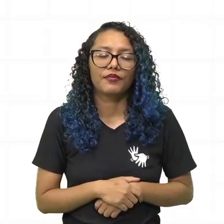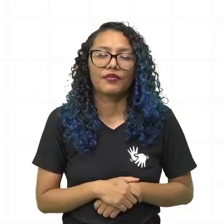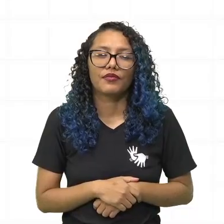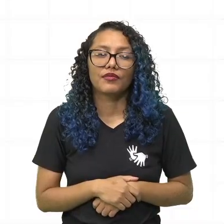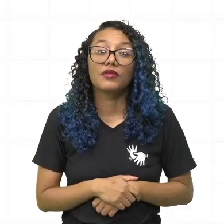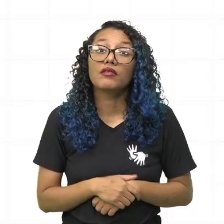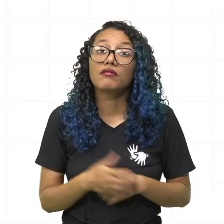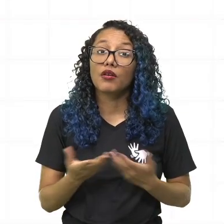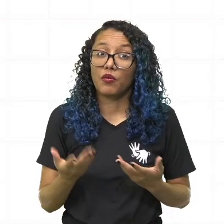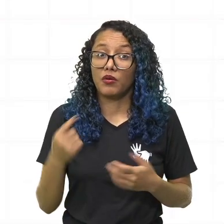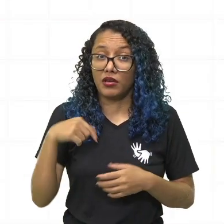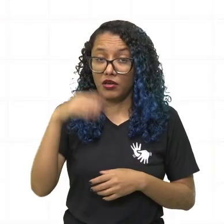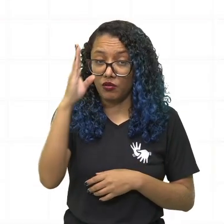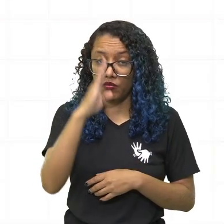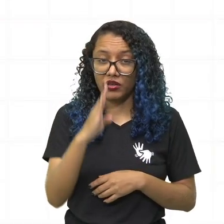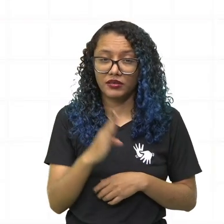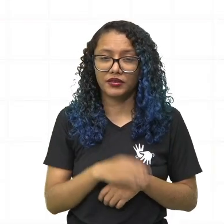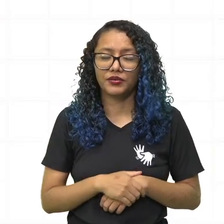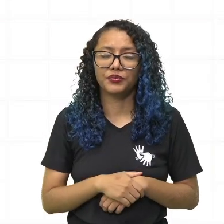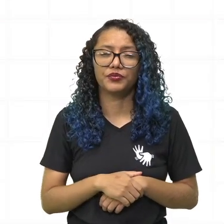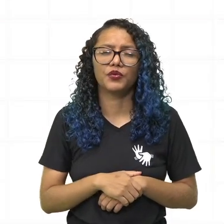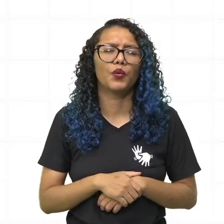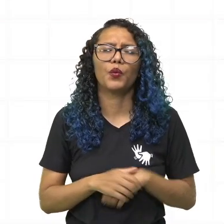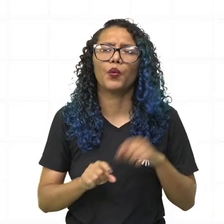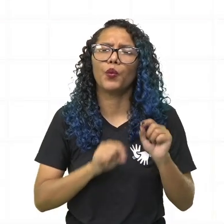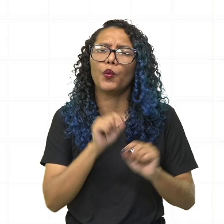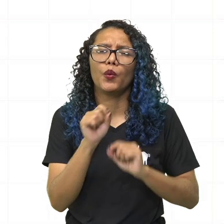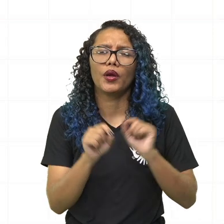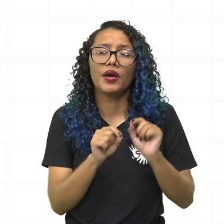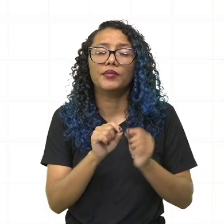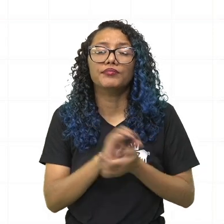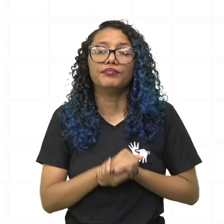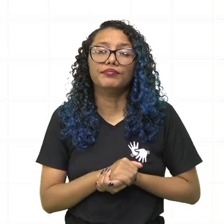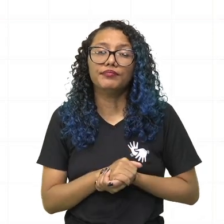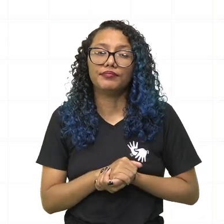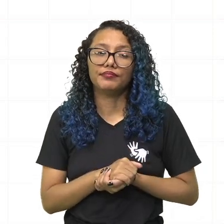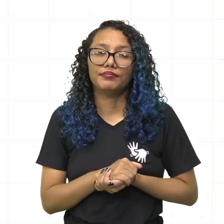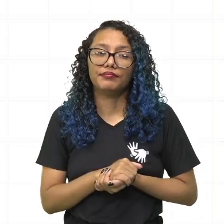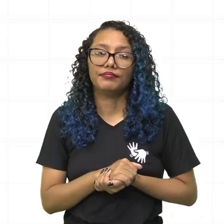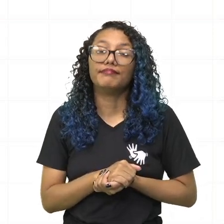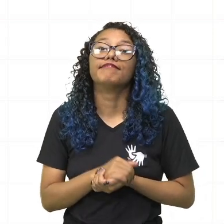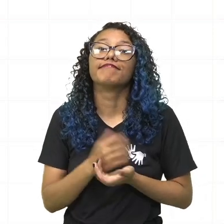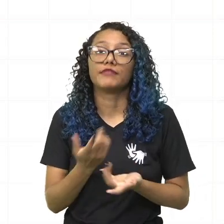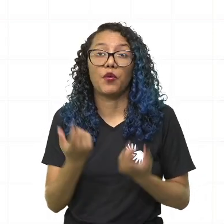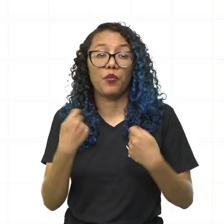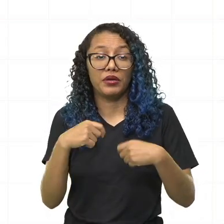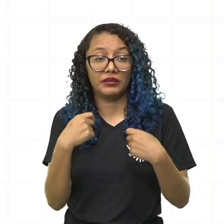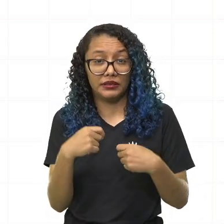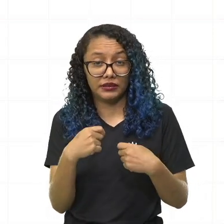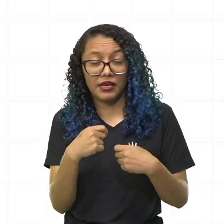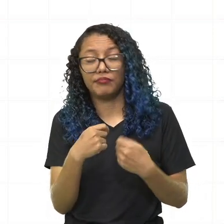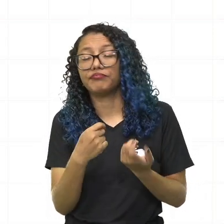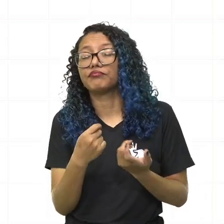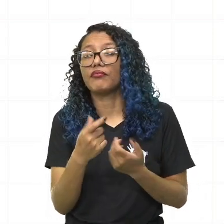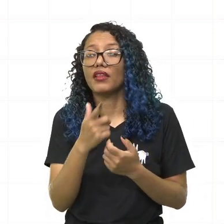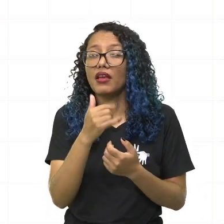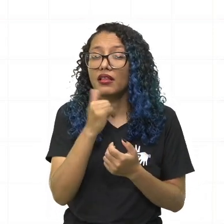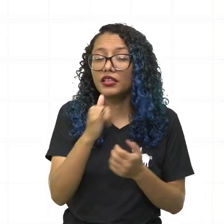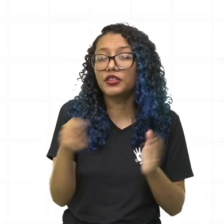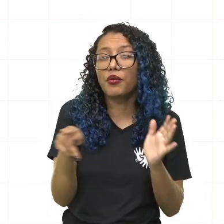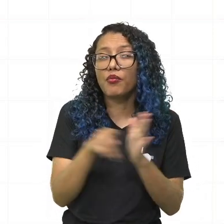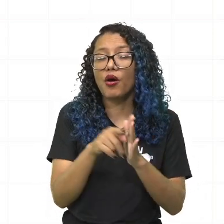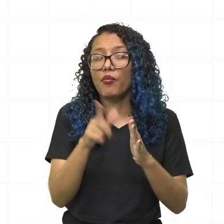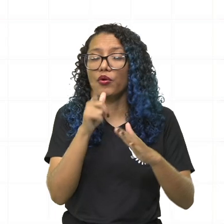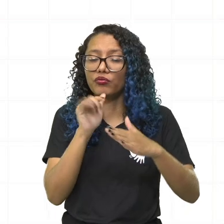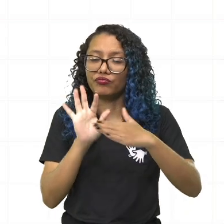Brasil tem uma necessidade muito importante da energia hidrelétrica, energia hidráulica, né? Então a gente observa